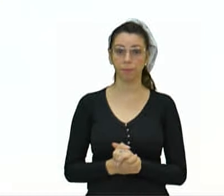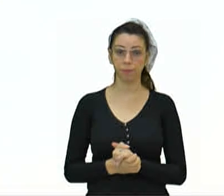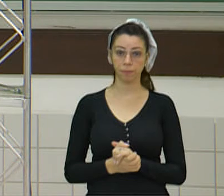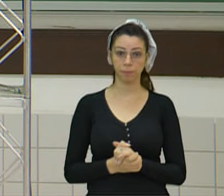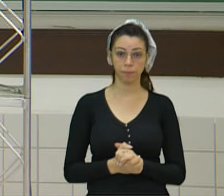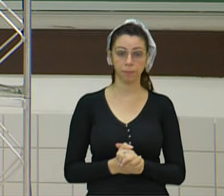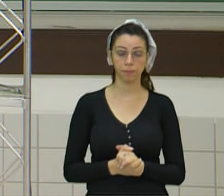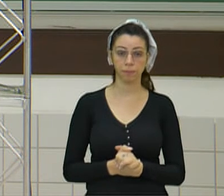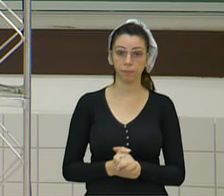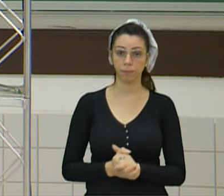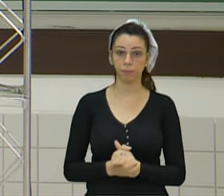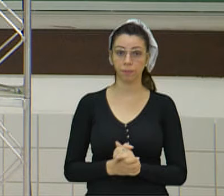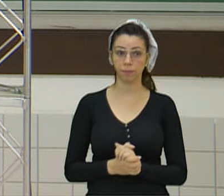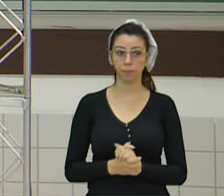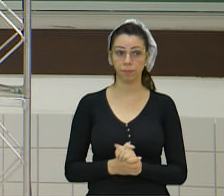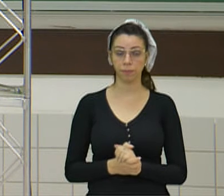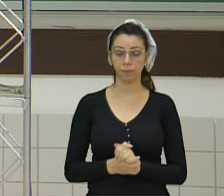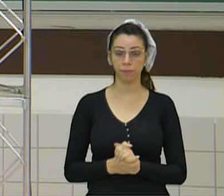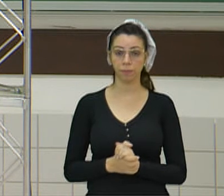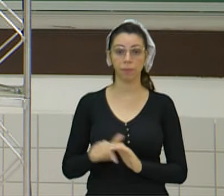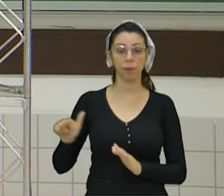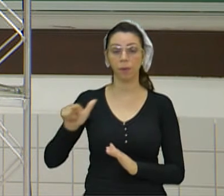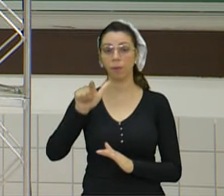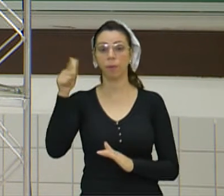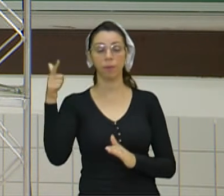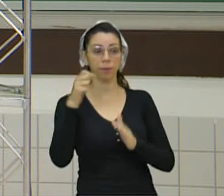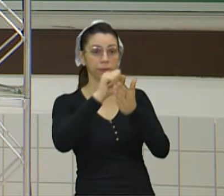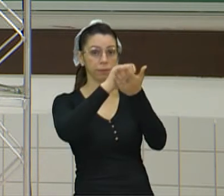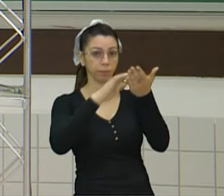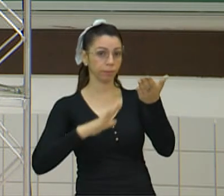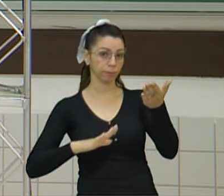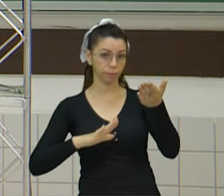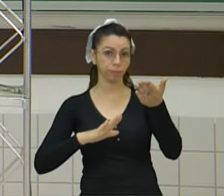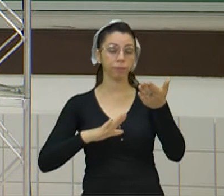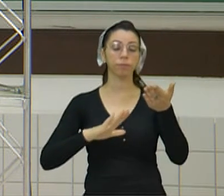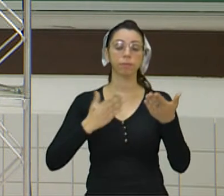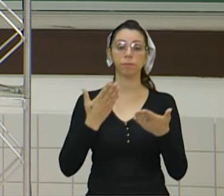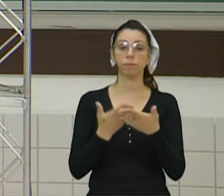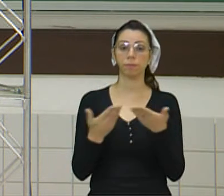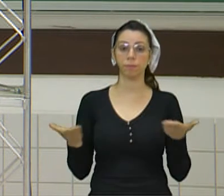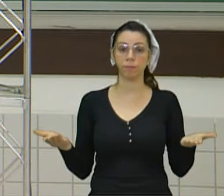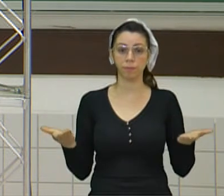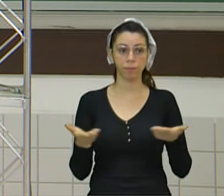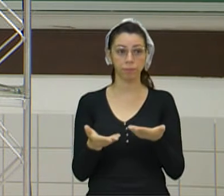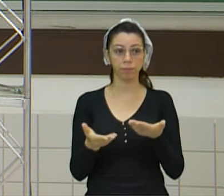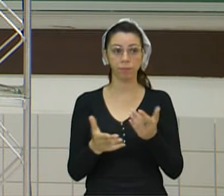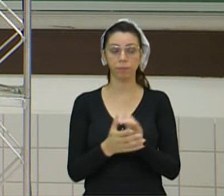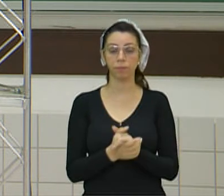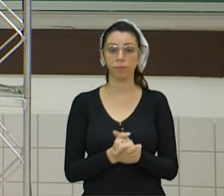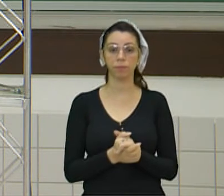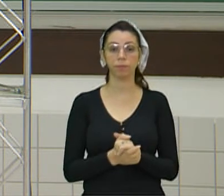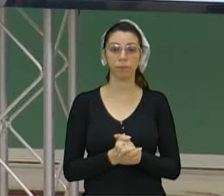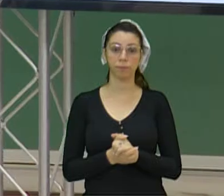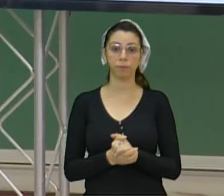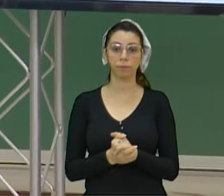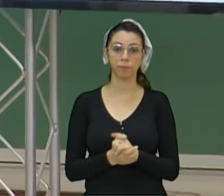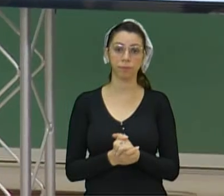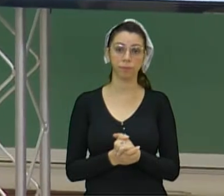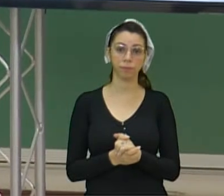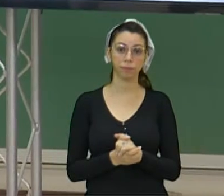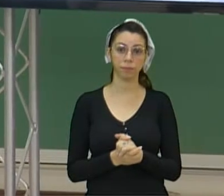Vamos passar aqui então para o próximo exercício da nossa aula de hoje. Vamos dar uma lida.